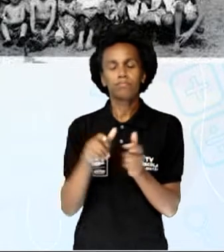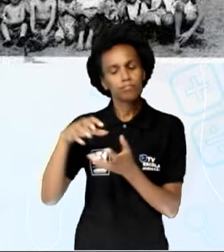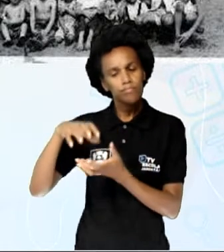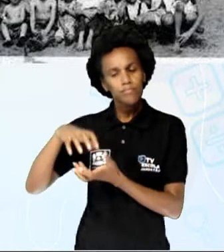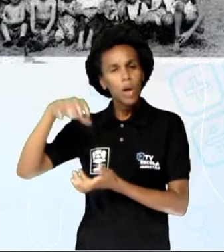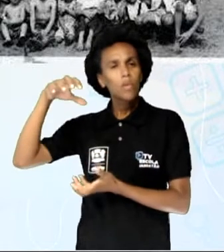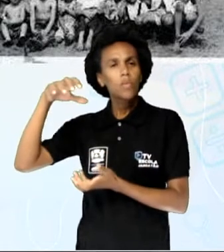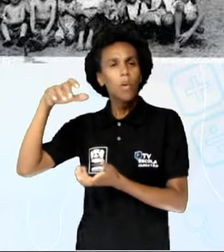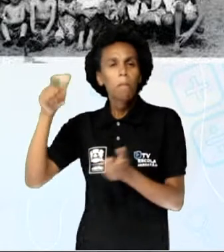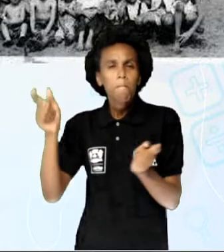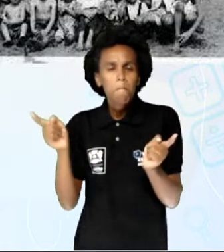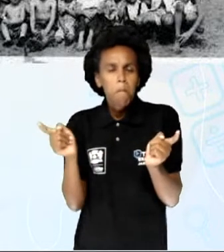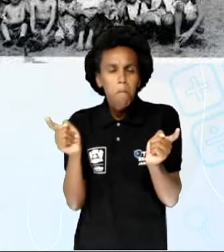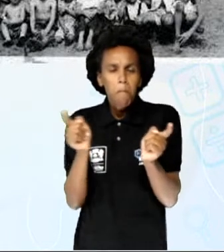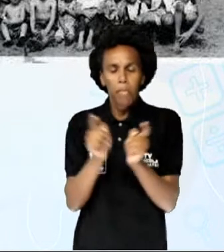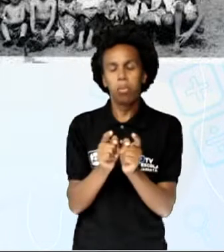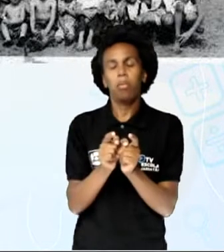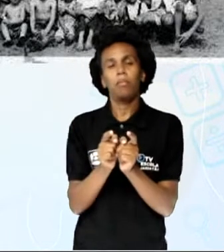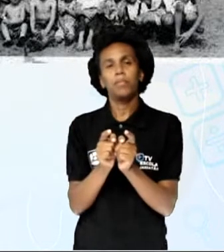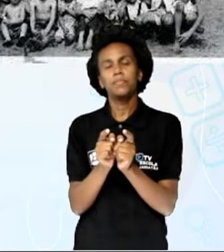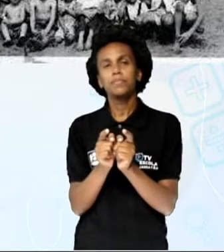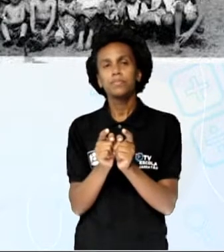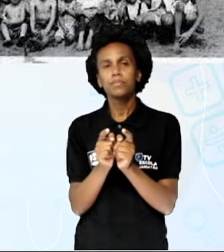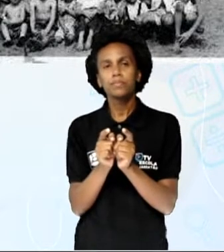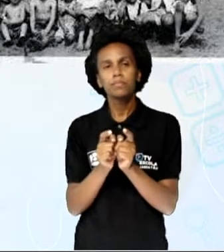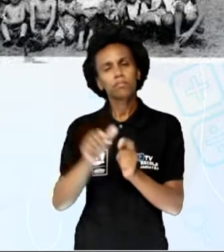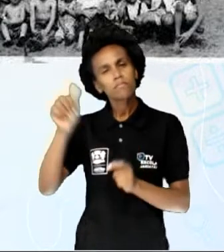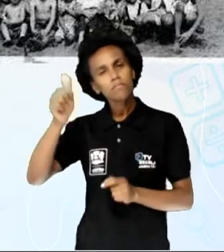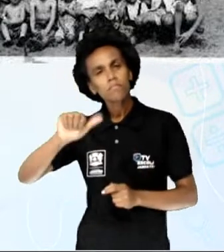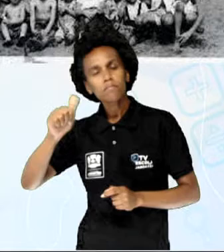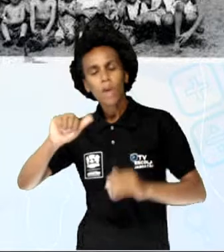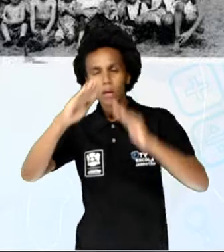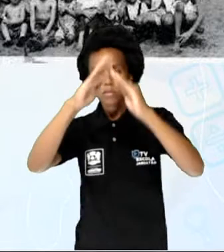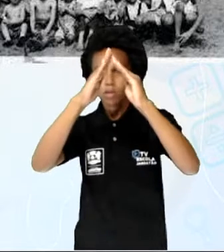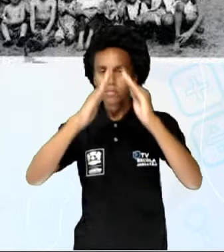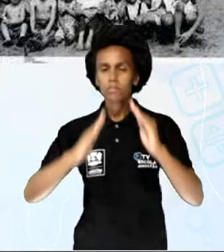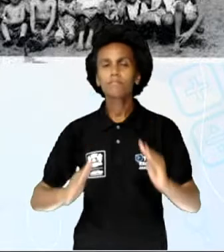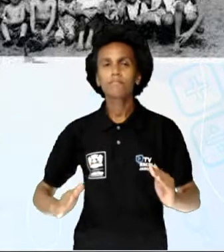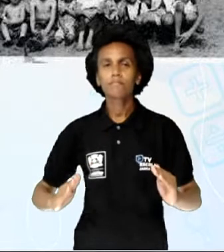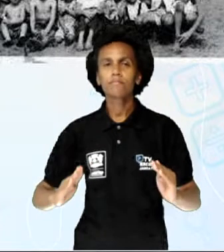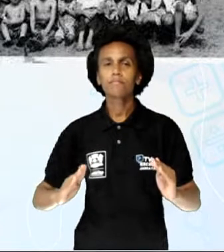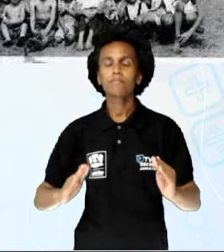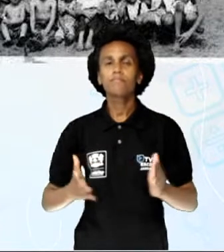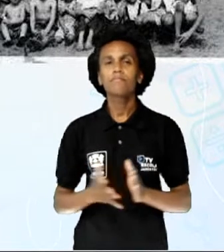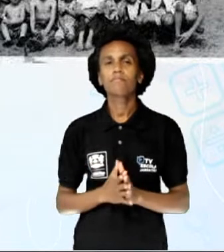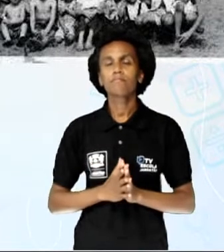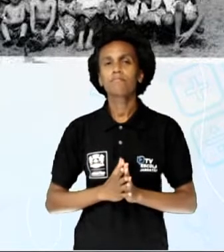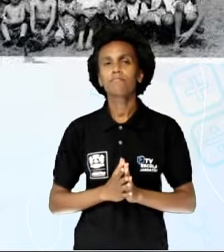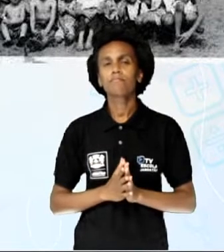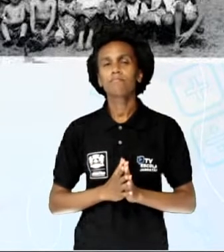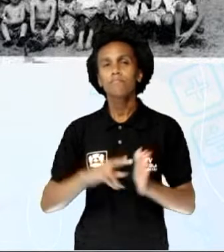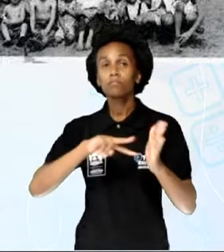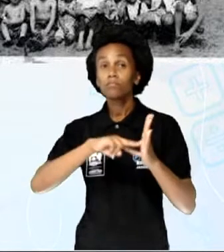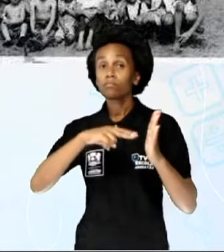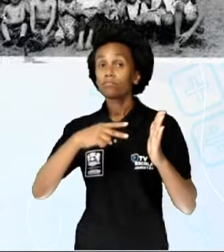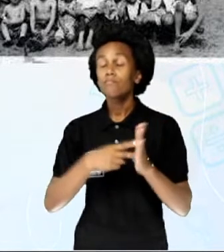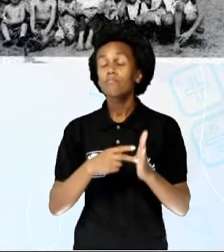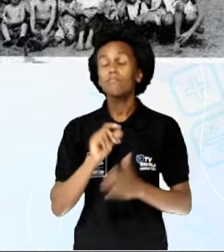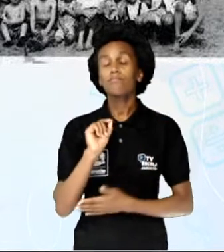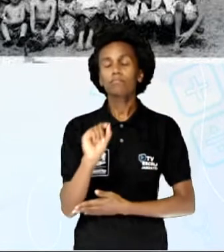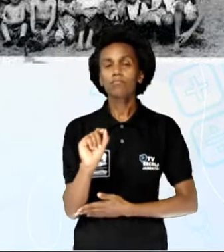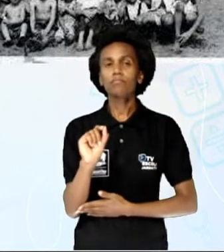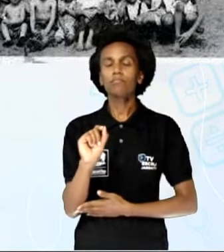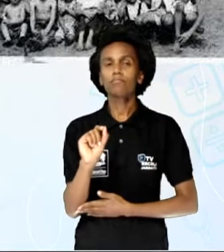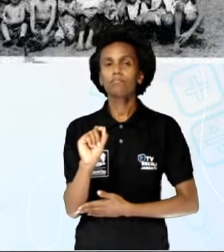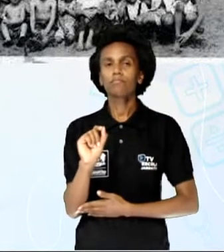mais estreito. Ou seja, analisando essa pirâmide, eu chego à conclusão que o Brasil tinha